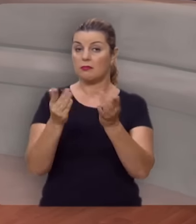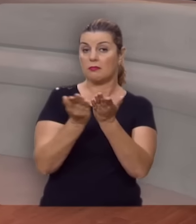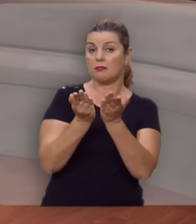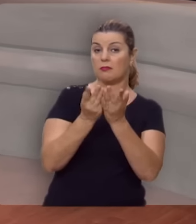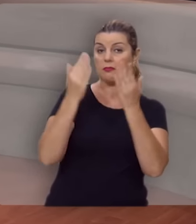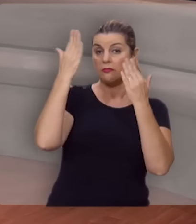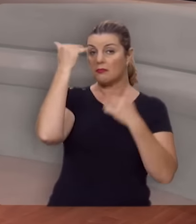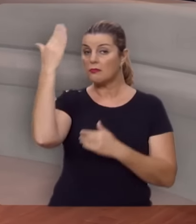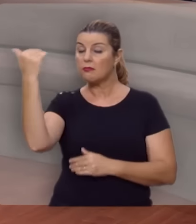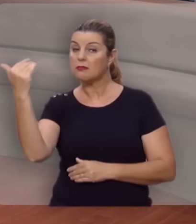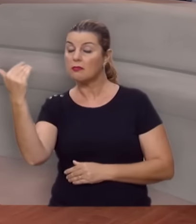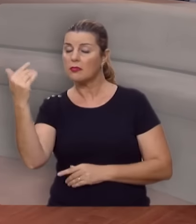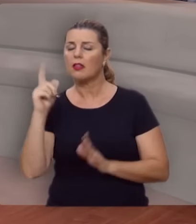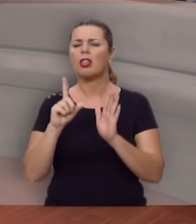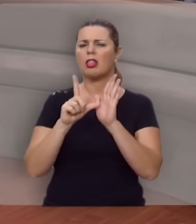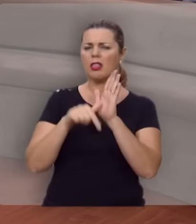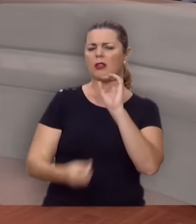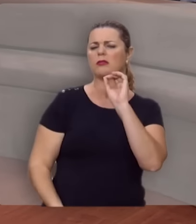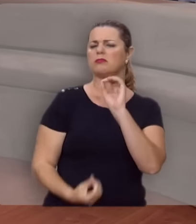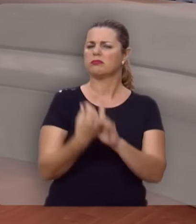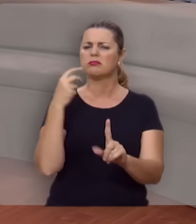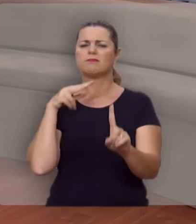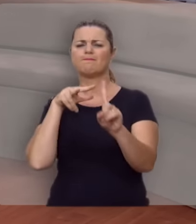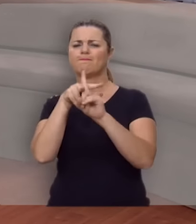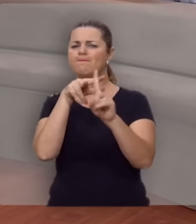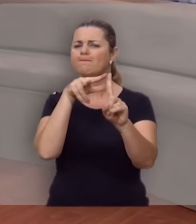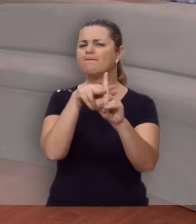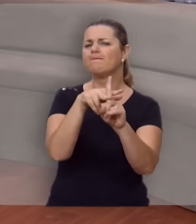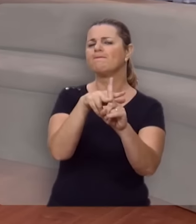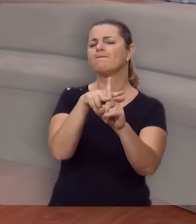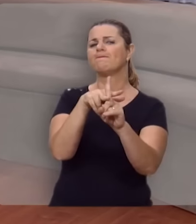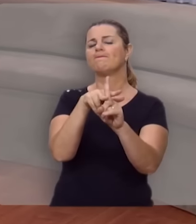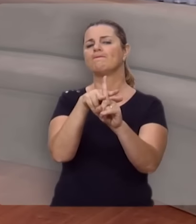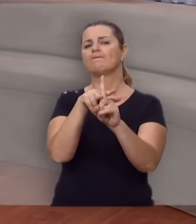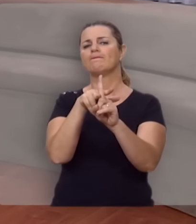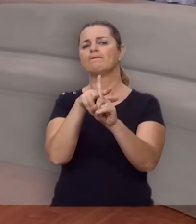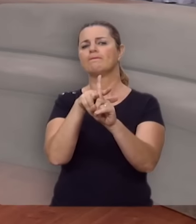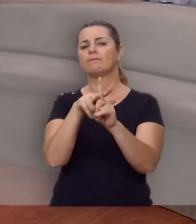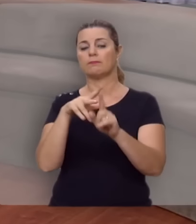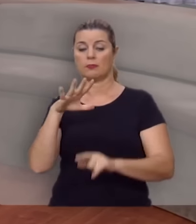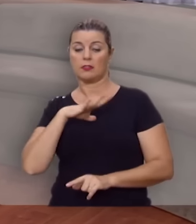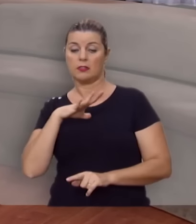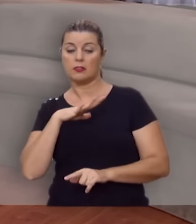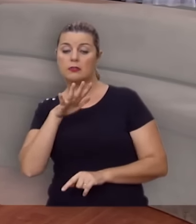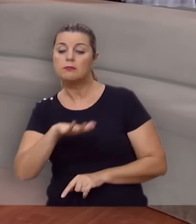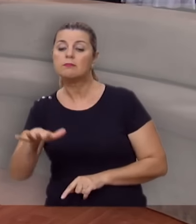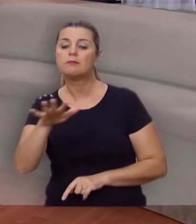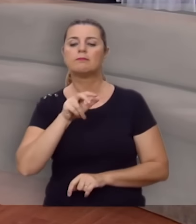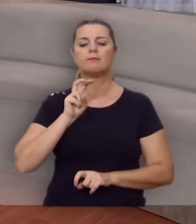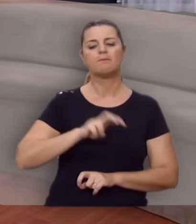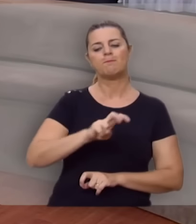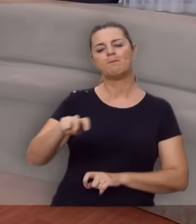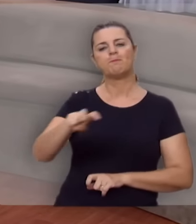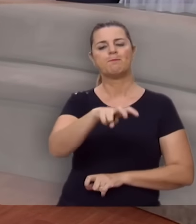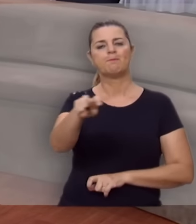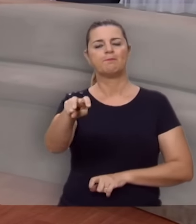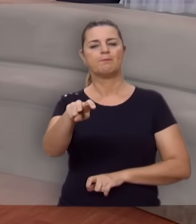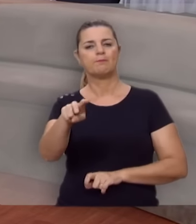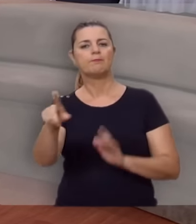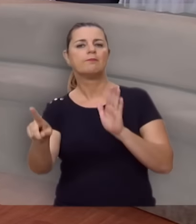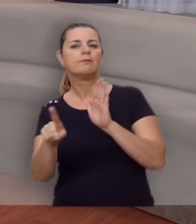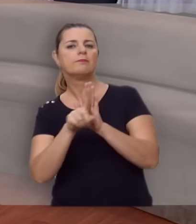cristianismo, depois de sofrer perseguição nas cidades por onde havia